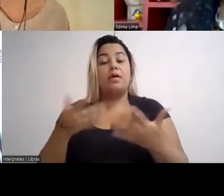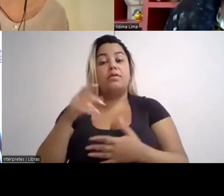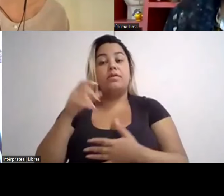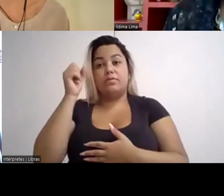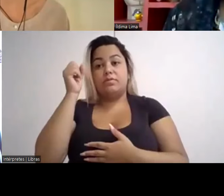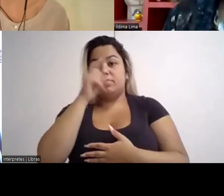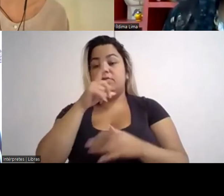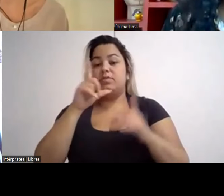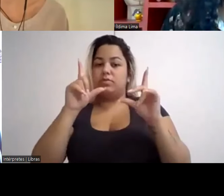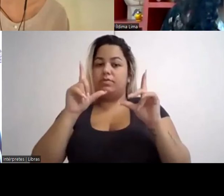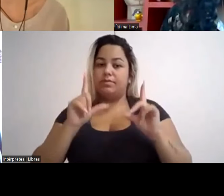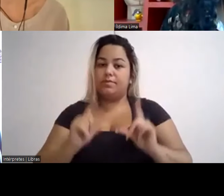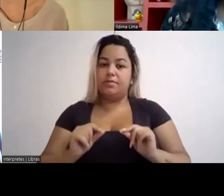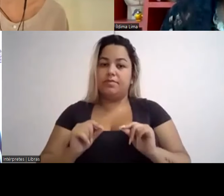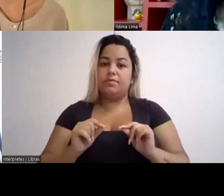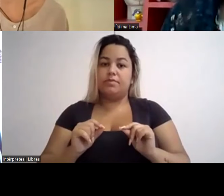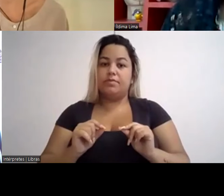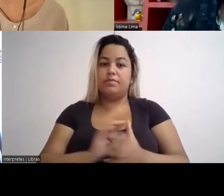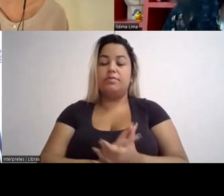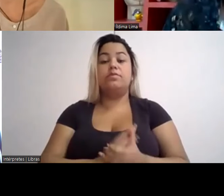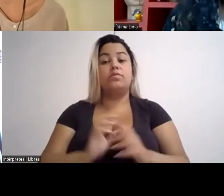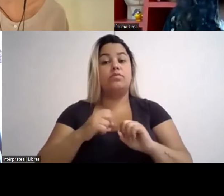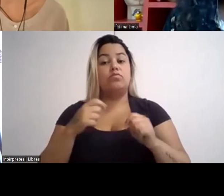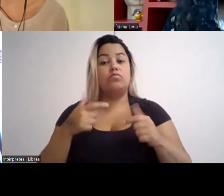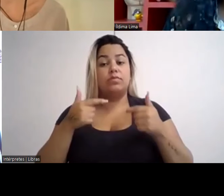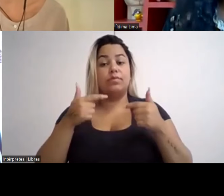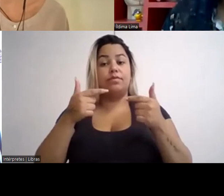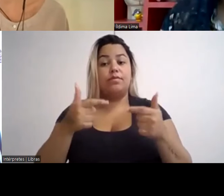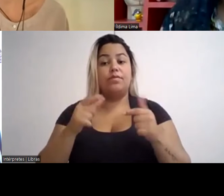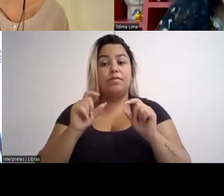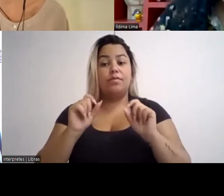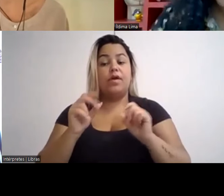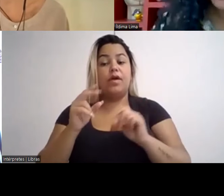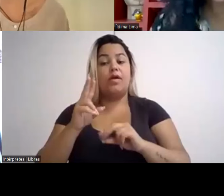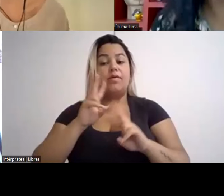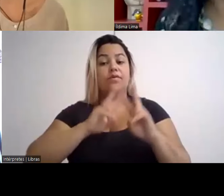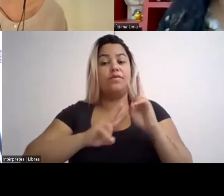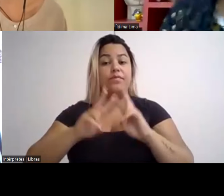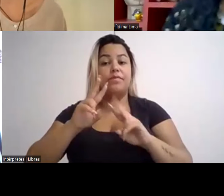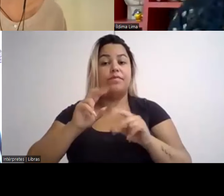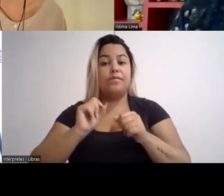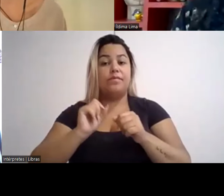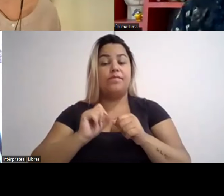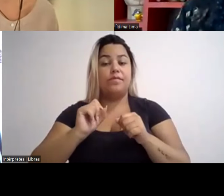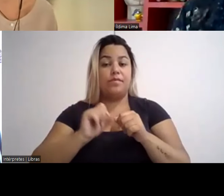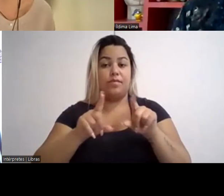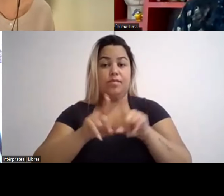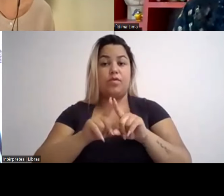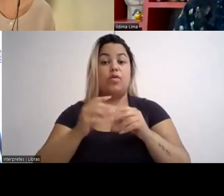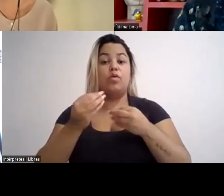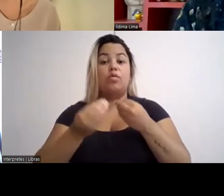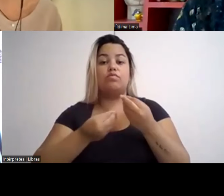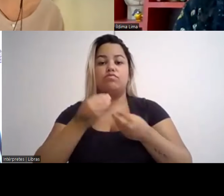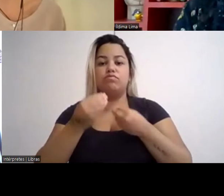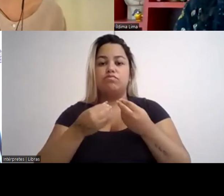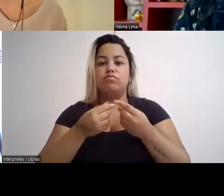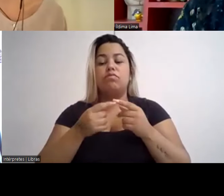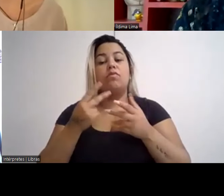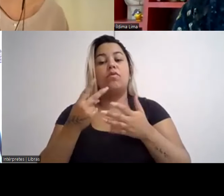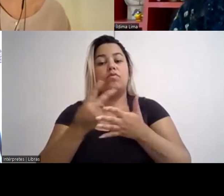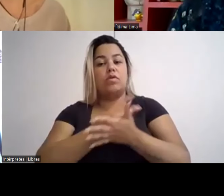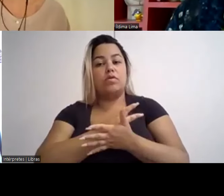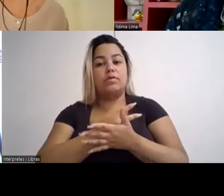resumindo tudo isso, o grande desafio é enxergar o fazer artístico como um negócio. Então, quando isso